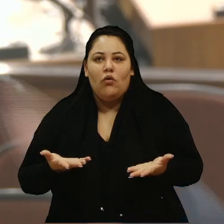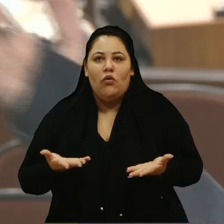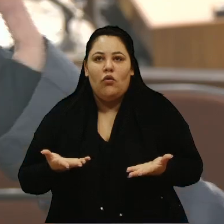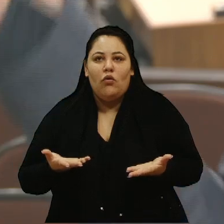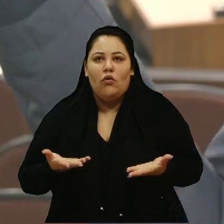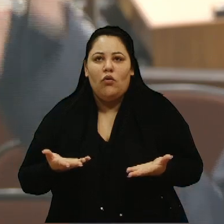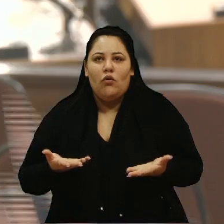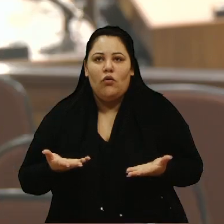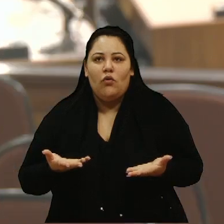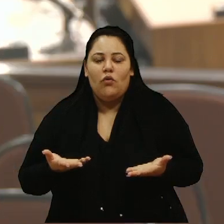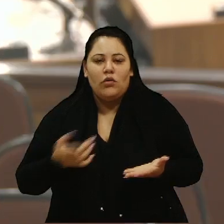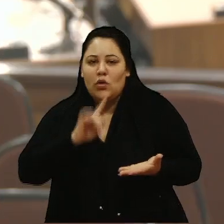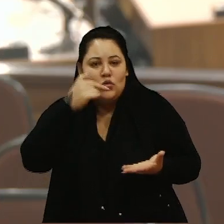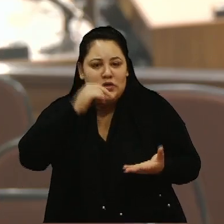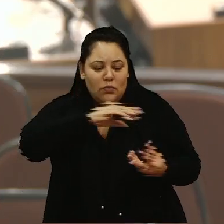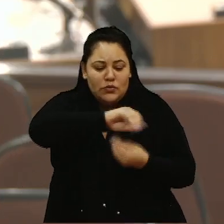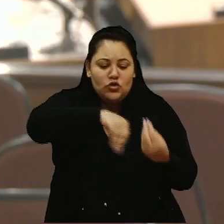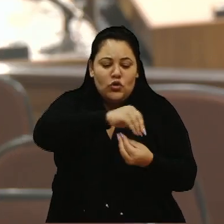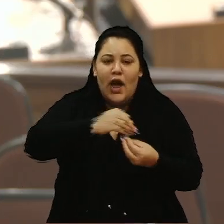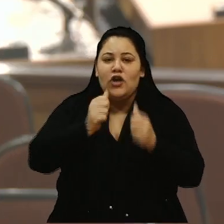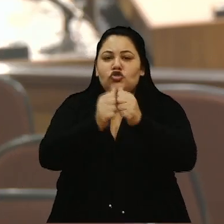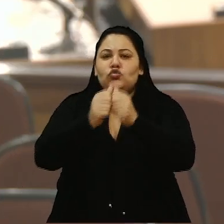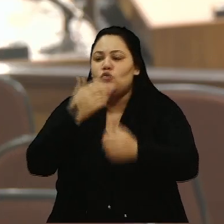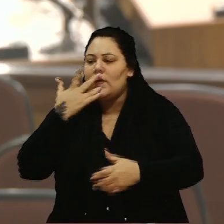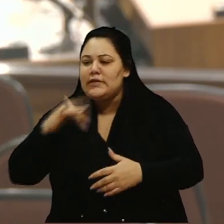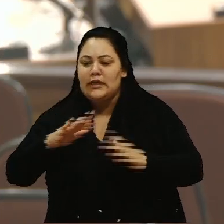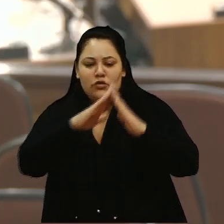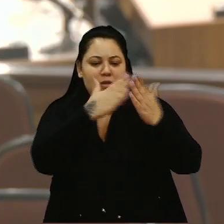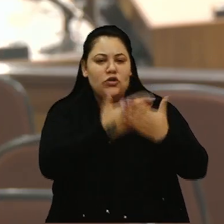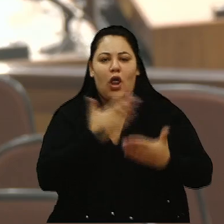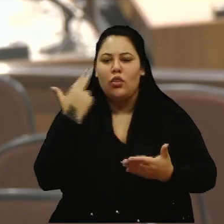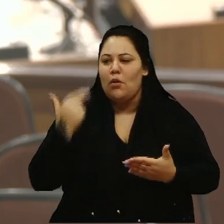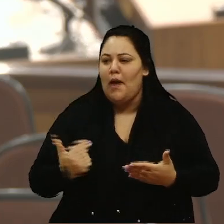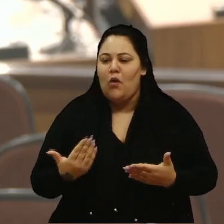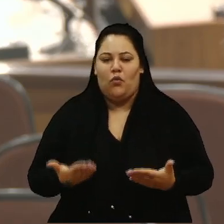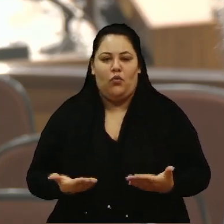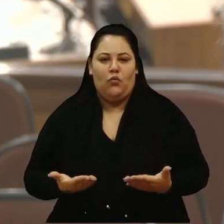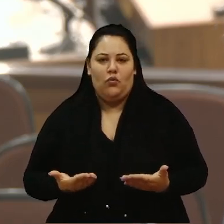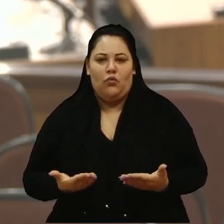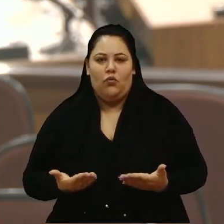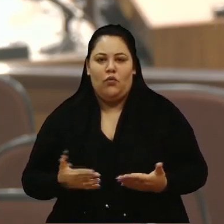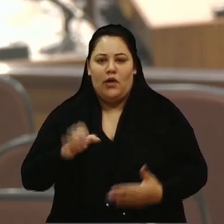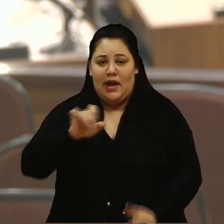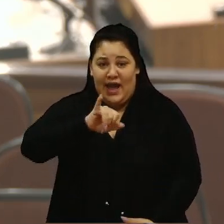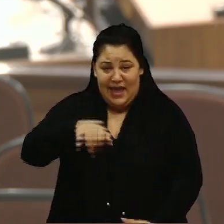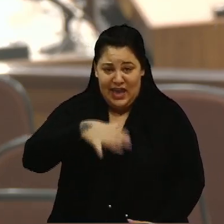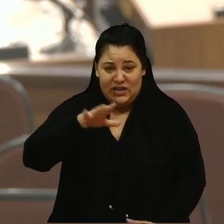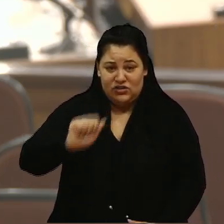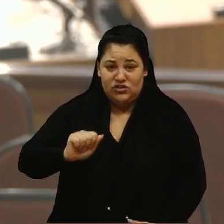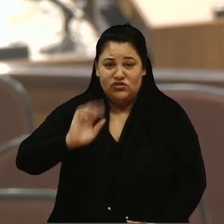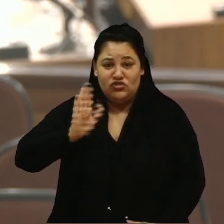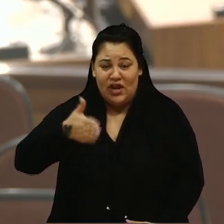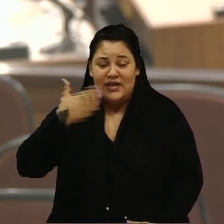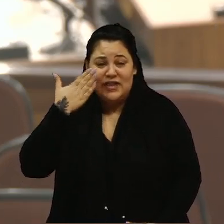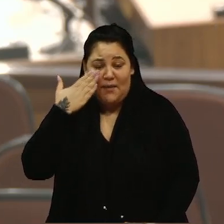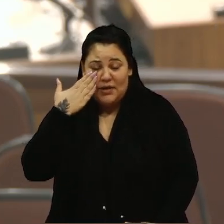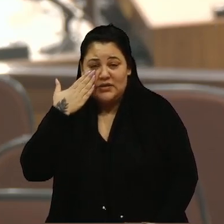pessoas num 6º, 7º, 5º, 4º ano de uma escola regular. A EJA, a gente sabe que está cada